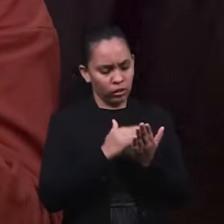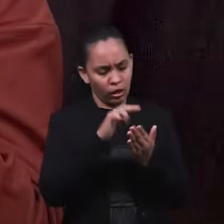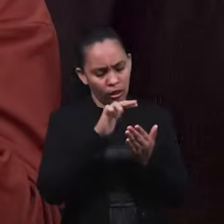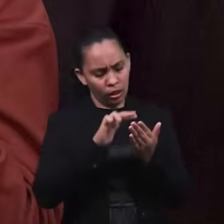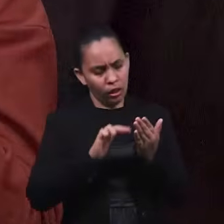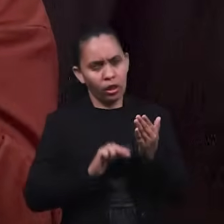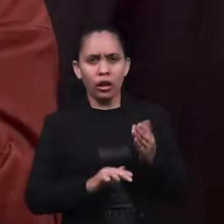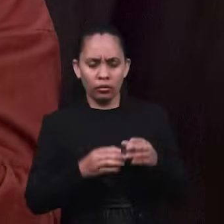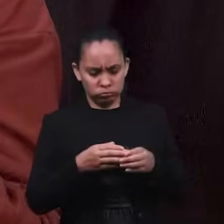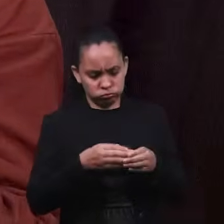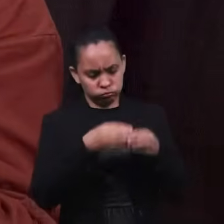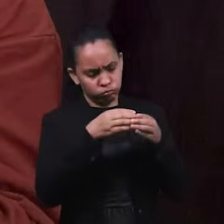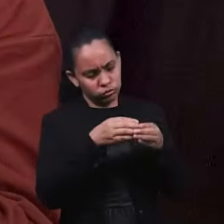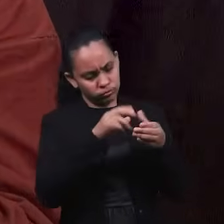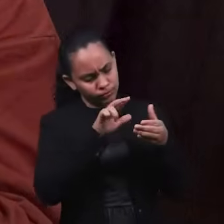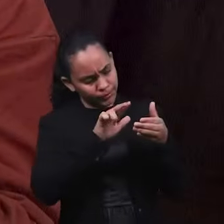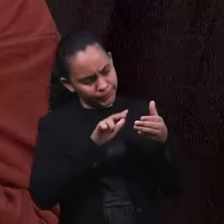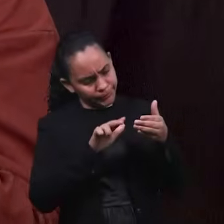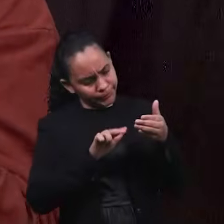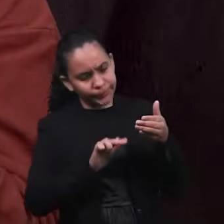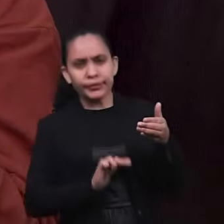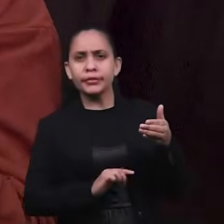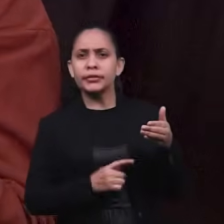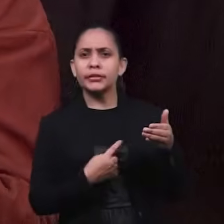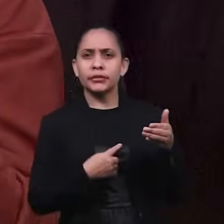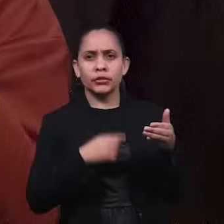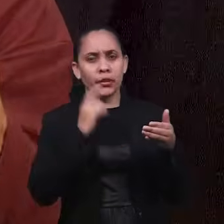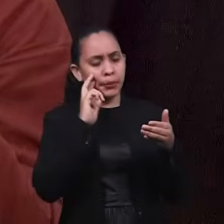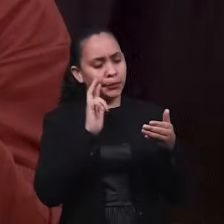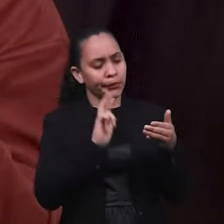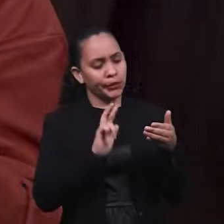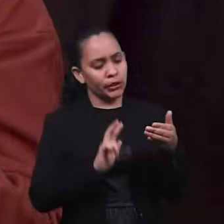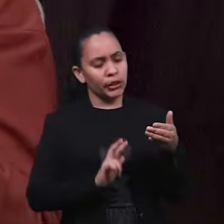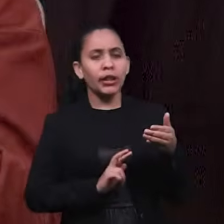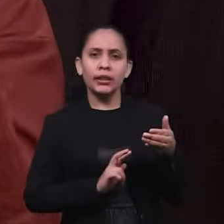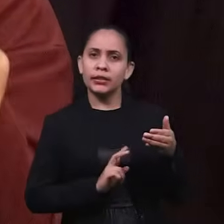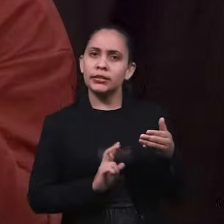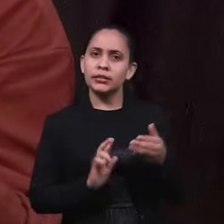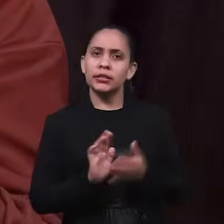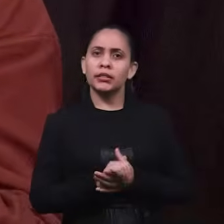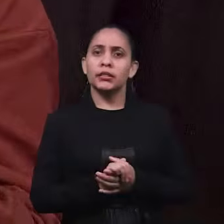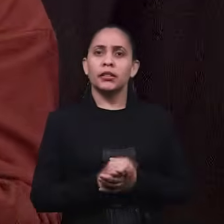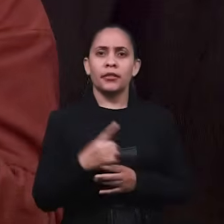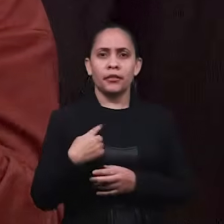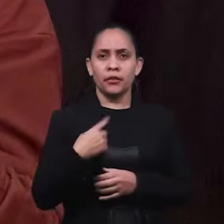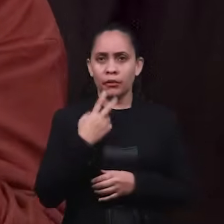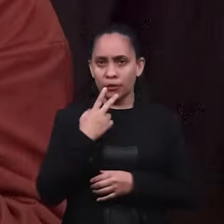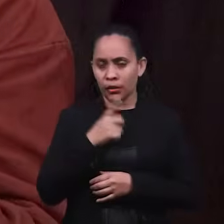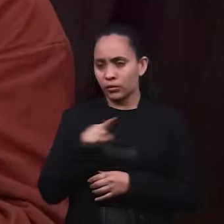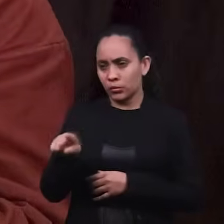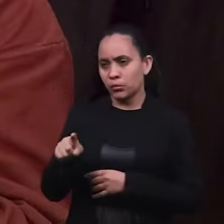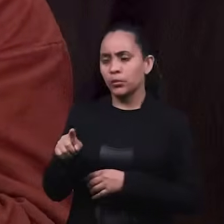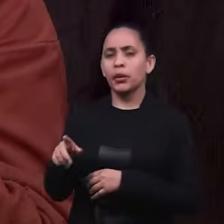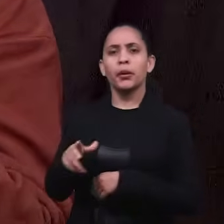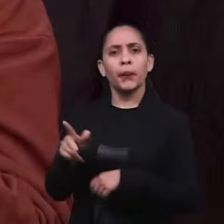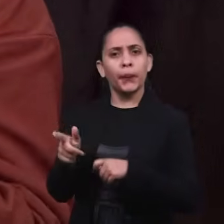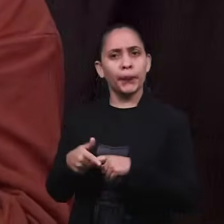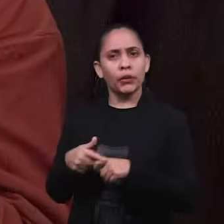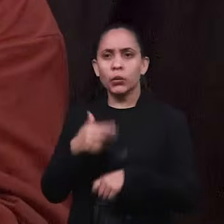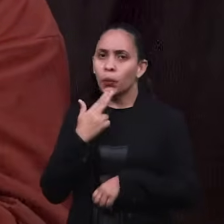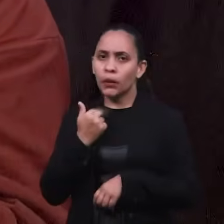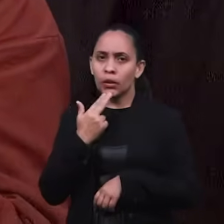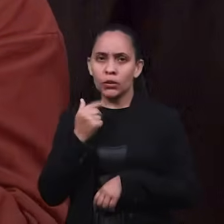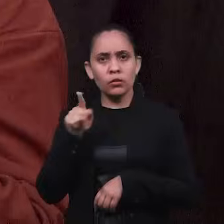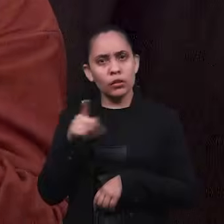né? Olhar a composição nutricional. Desde o momento que você olha a composição, lê a composição nutricional, fale com o seu nutricionista, caso você